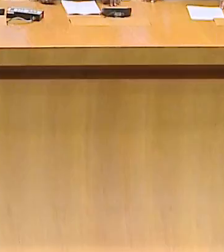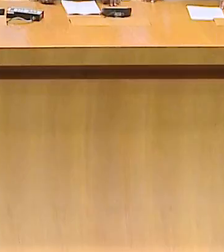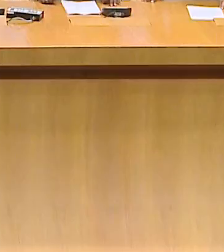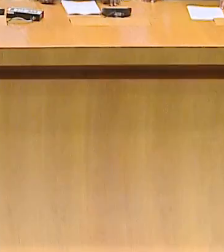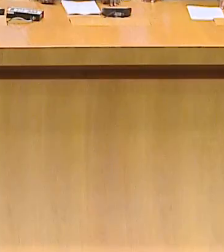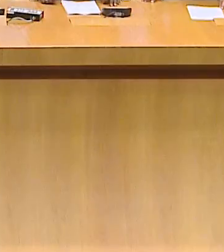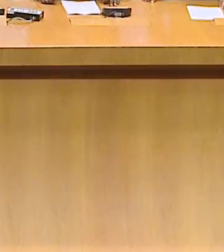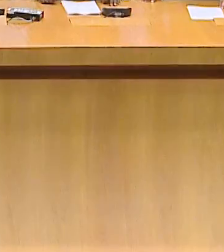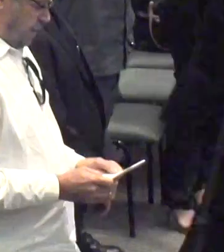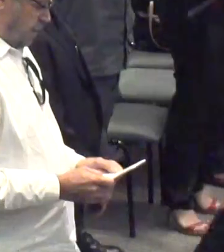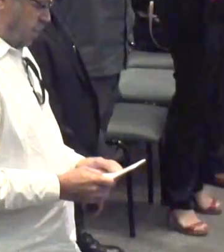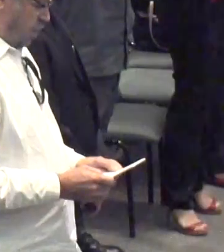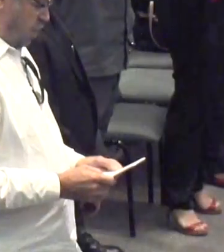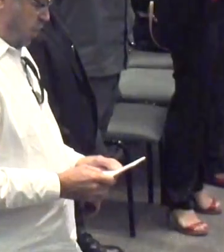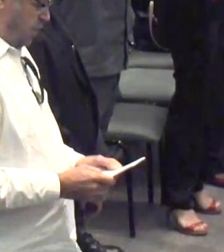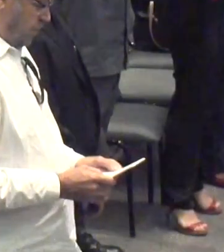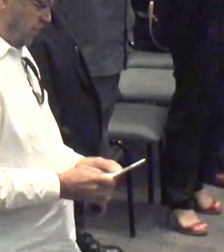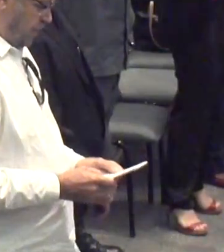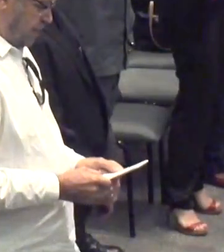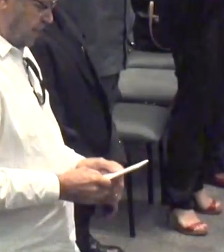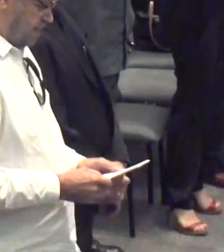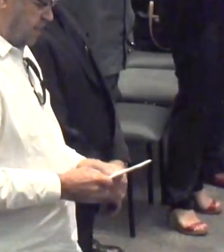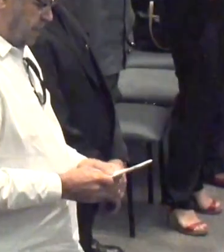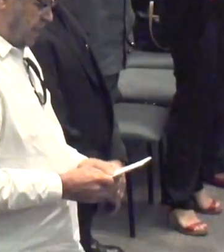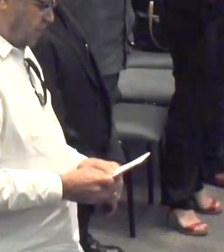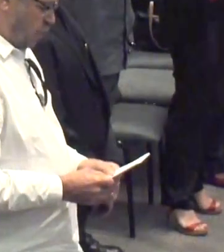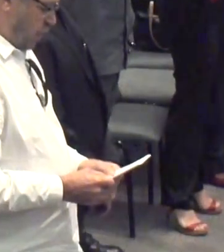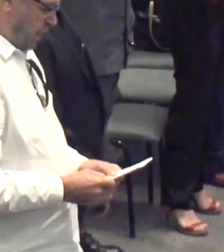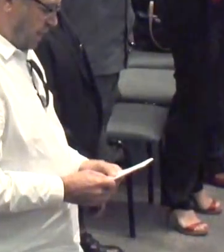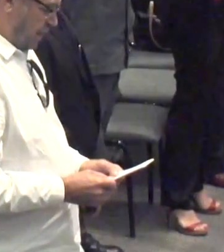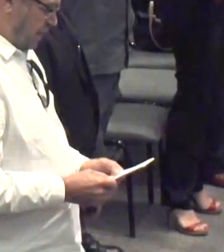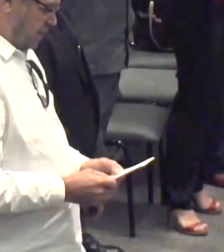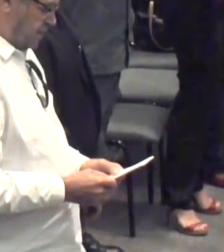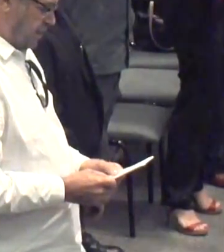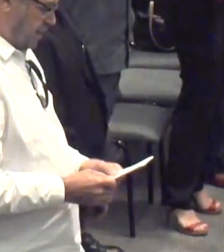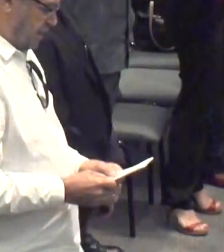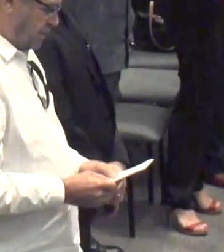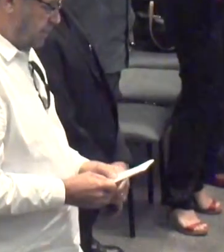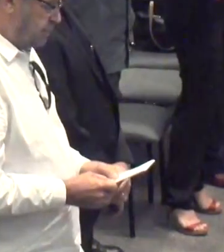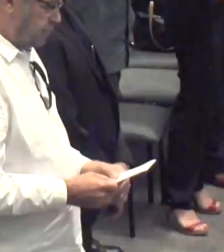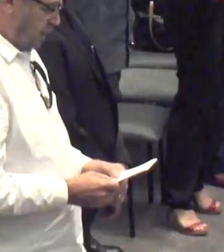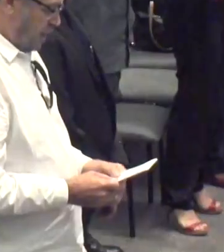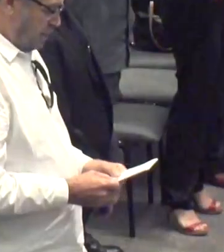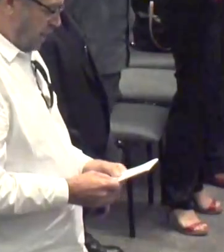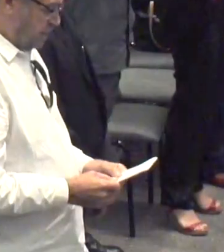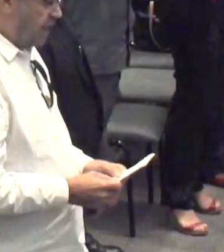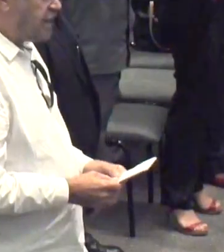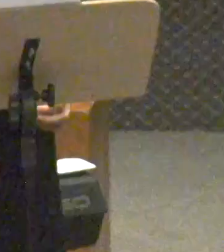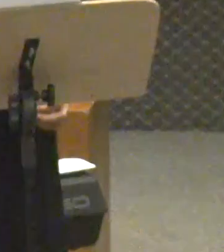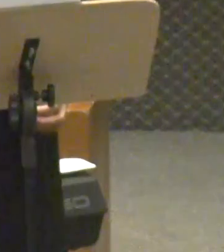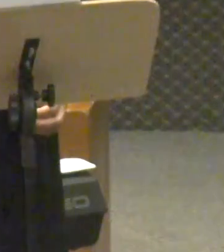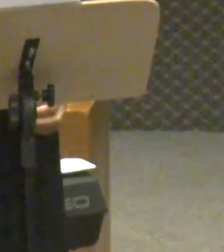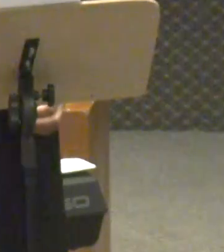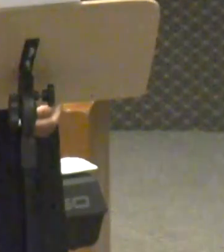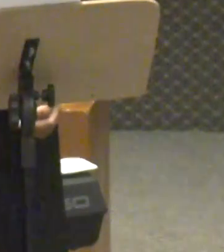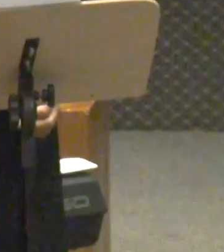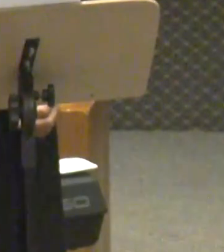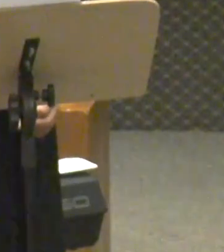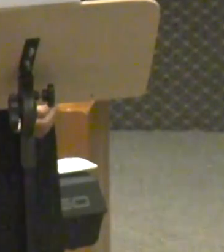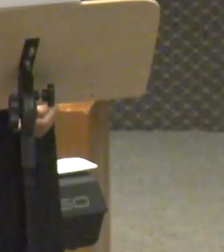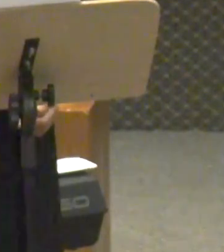tanta gente corrompe vidas e destrói a criação. Basta de